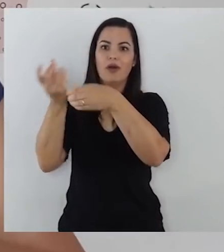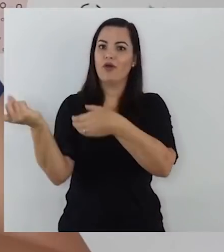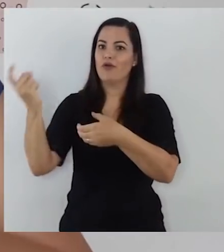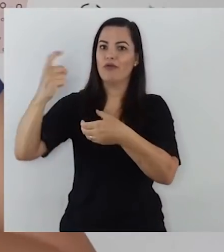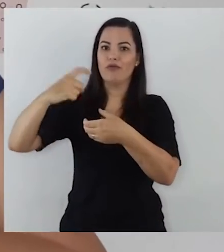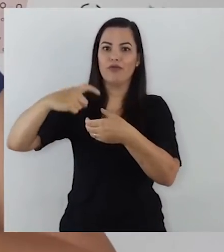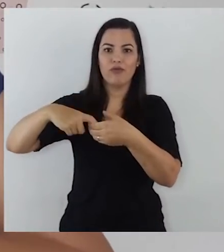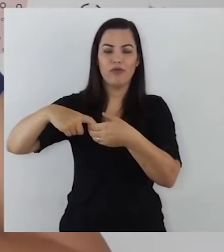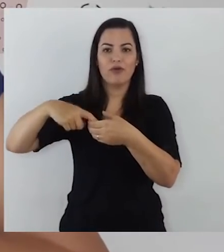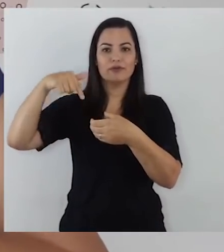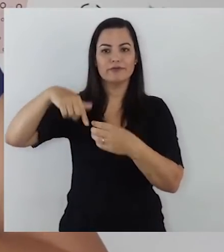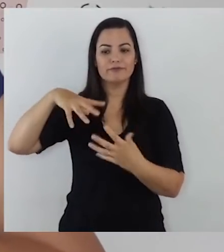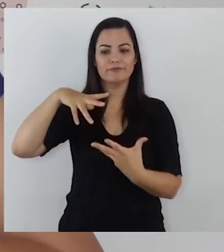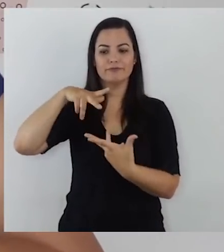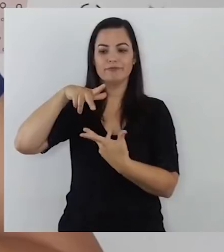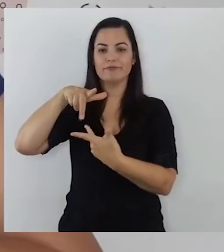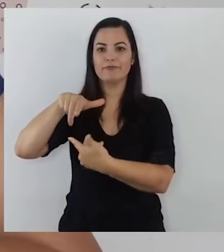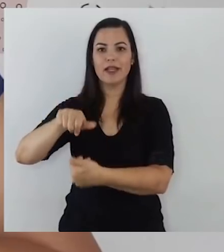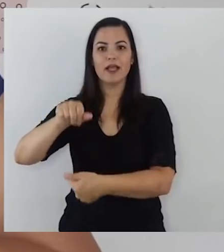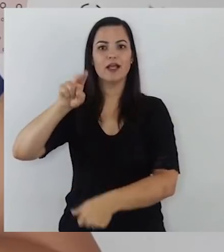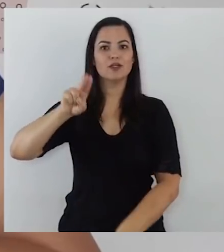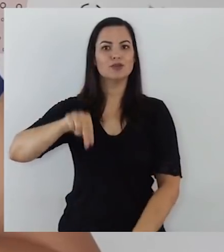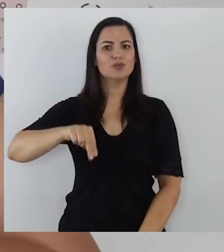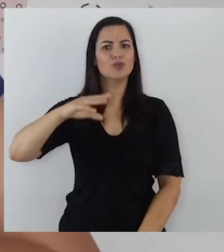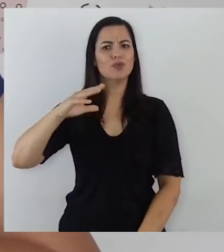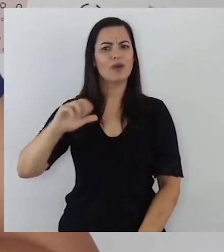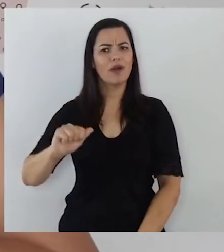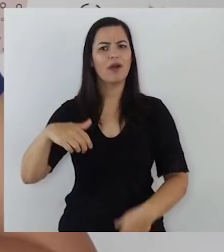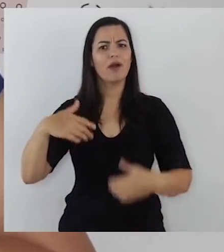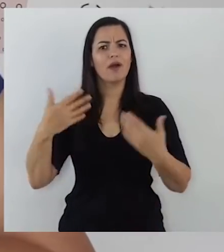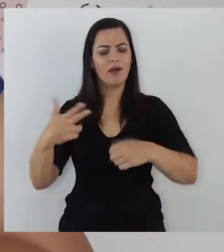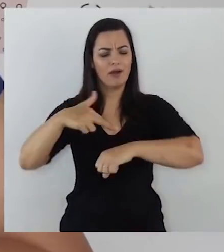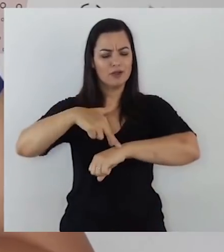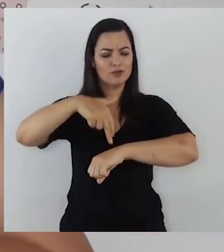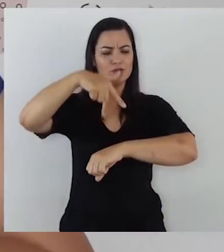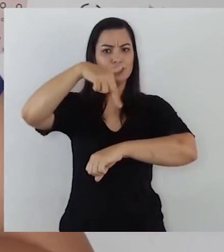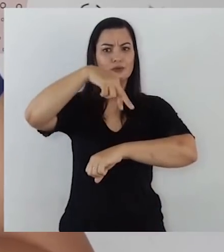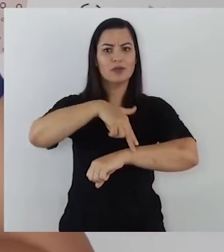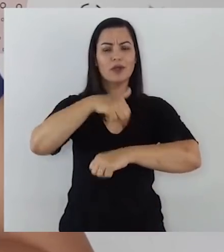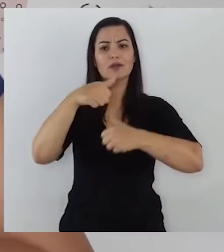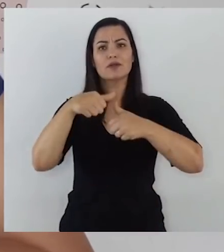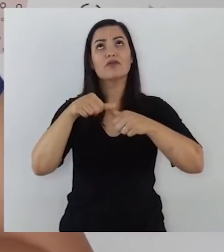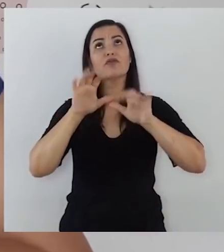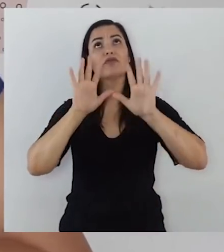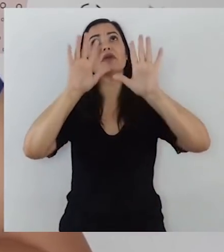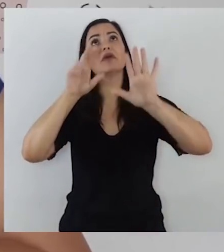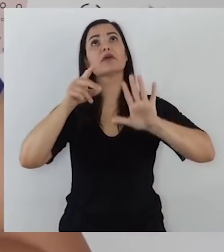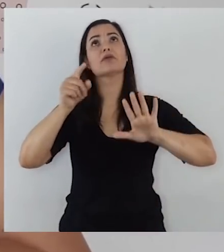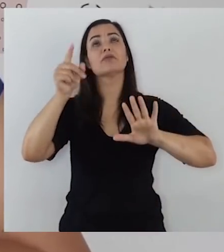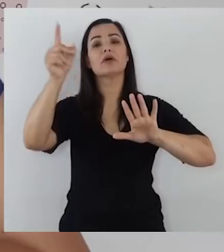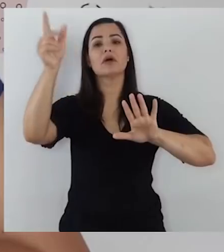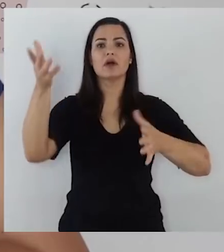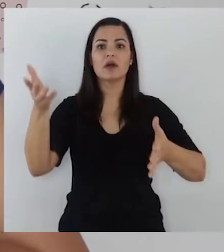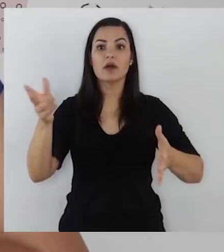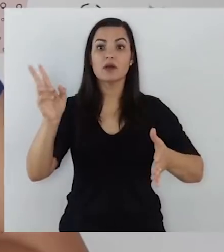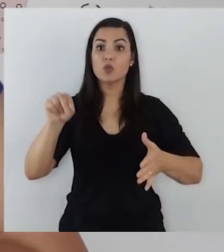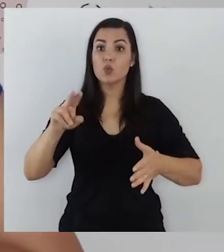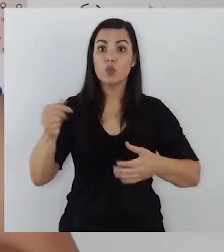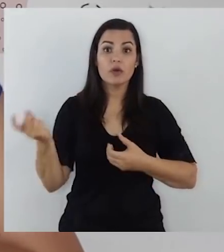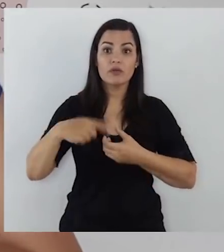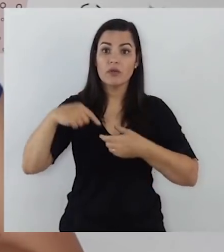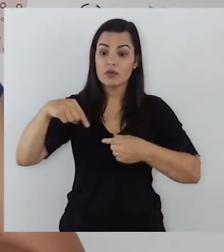se acoplar ao satélite principal e os astronautas não voltariam nunca mais